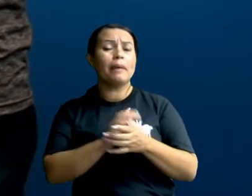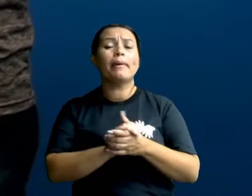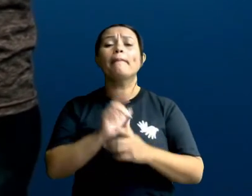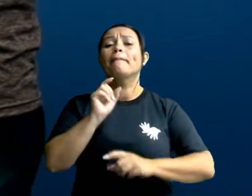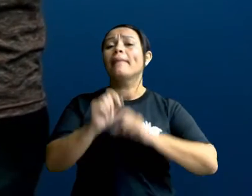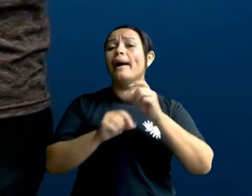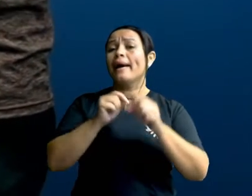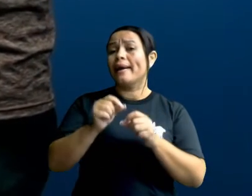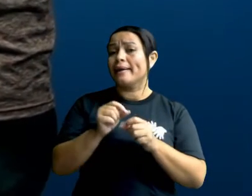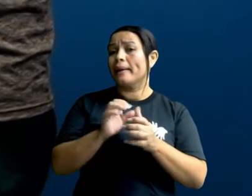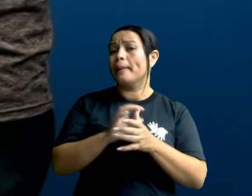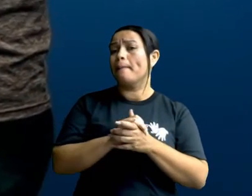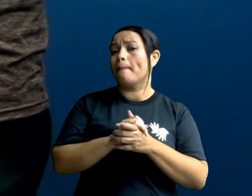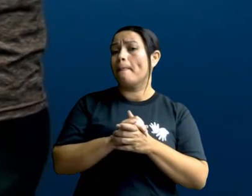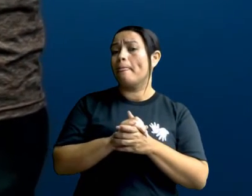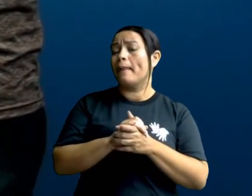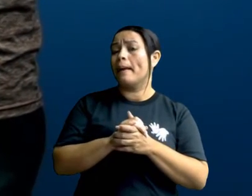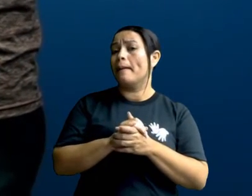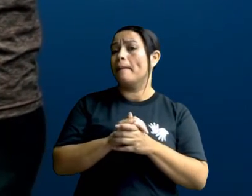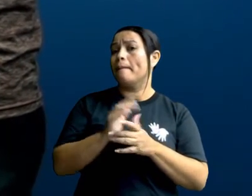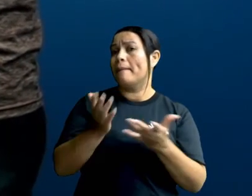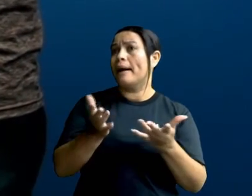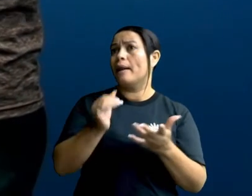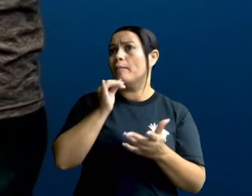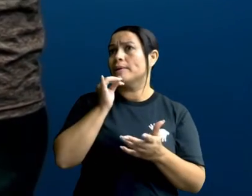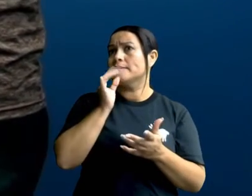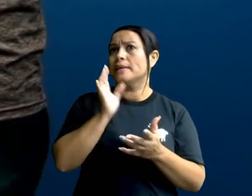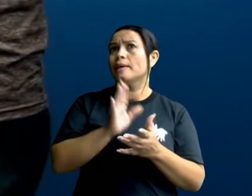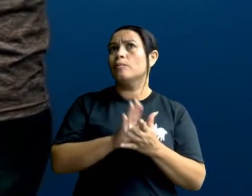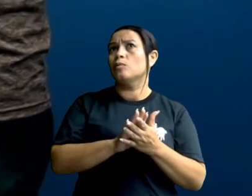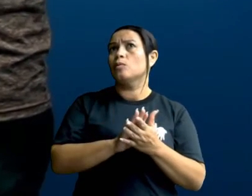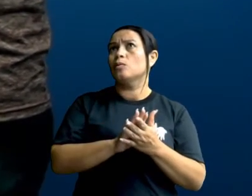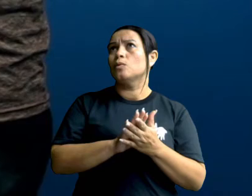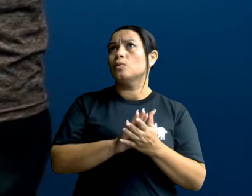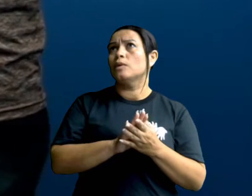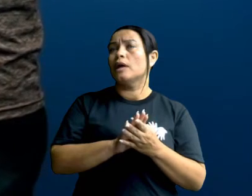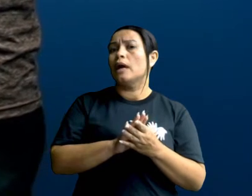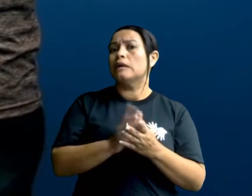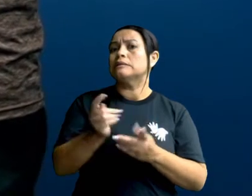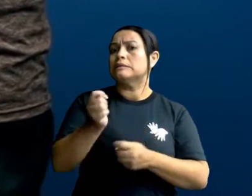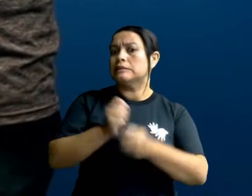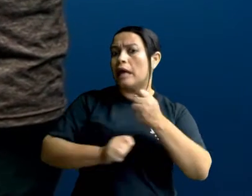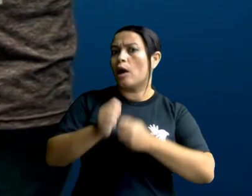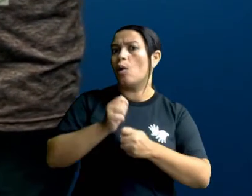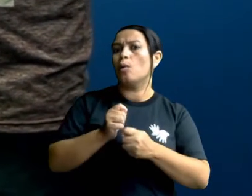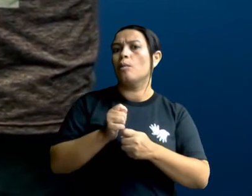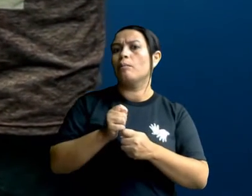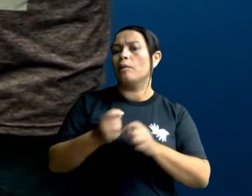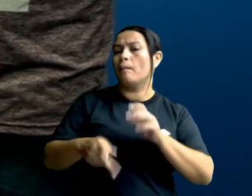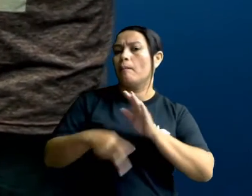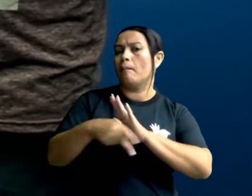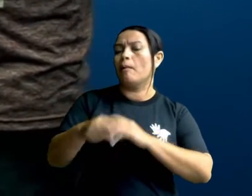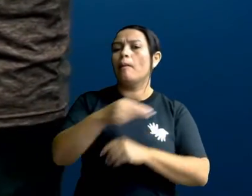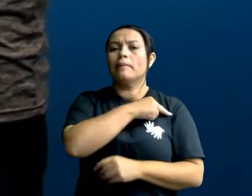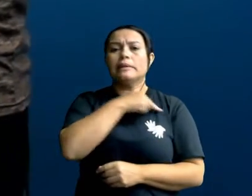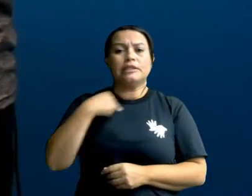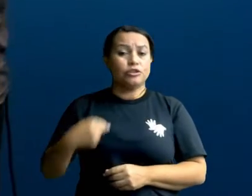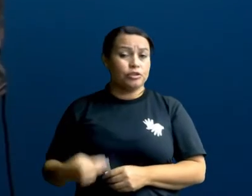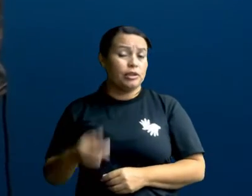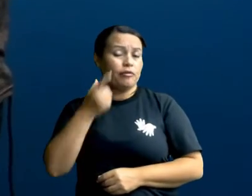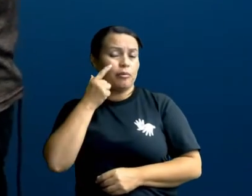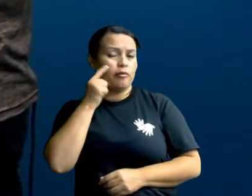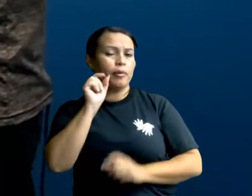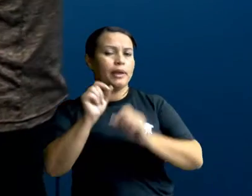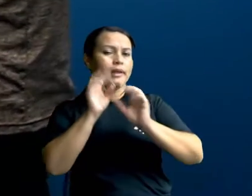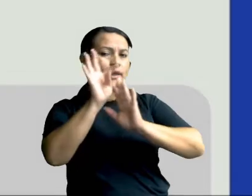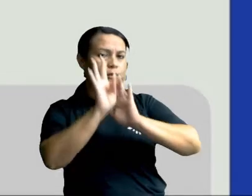tomadas, para tentar dar uma levantada, né, vamos dizer assim, na economia da China. Então vamos ver